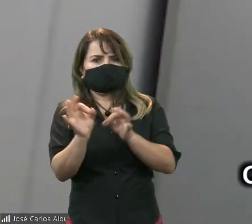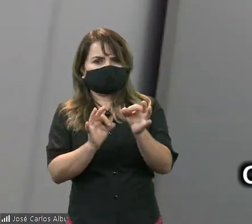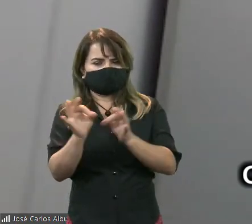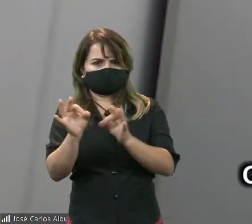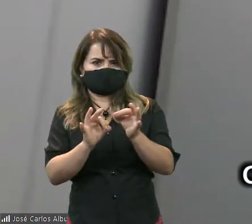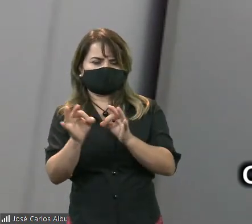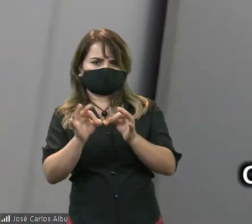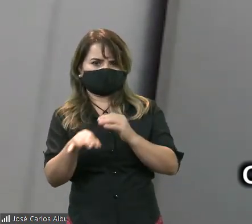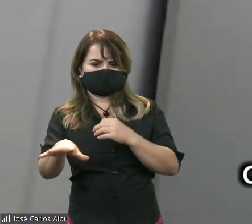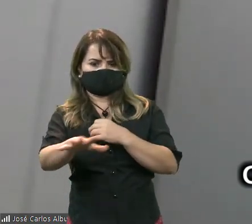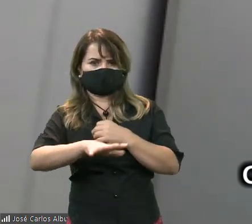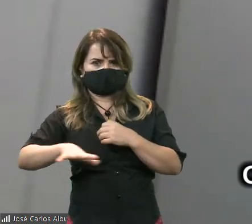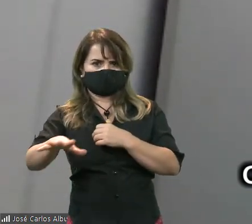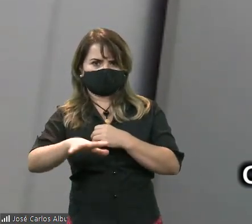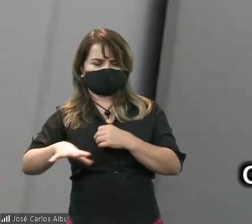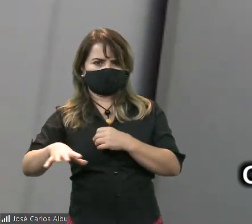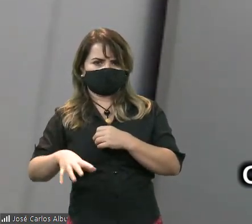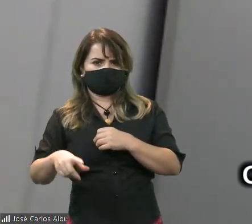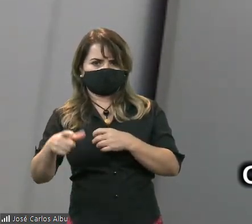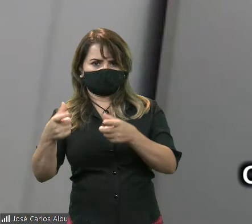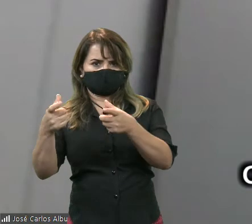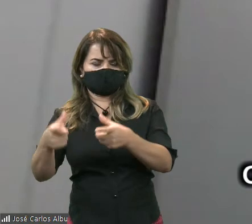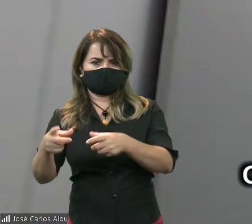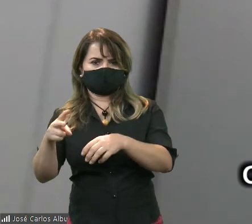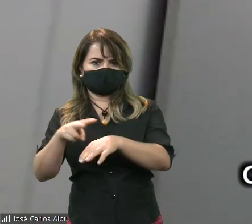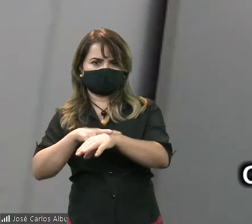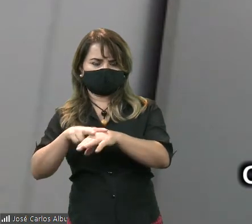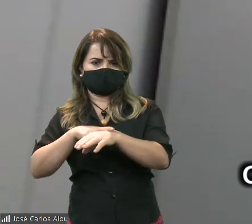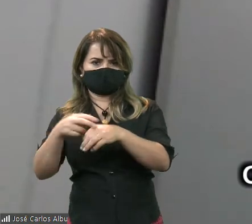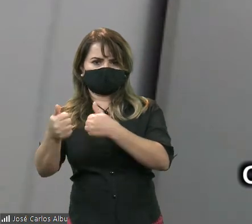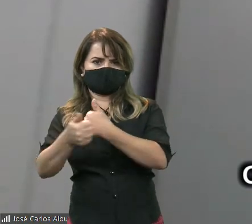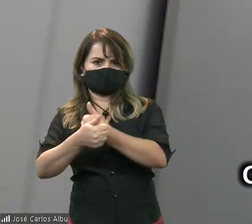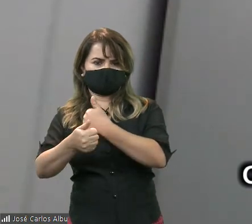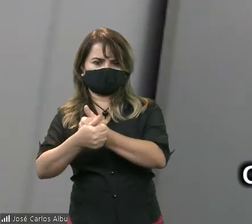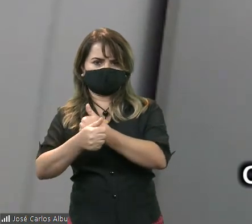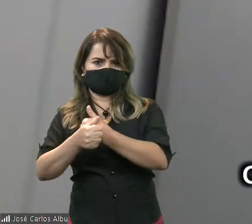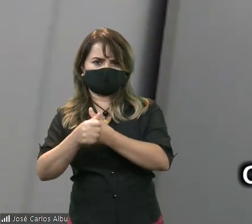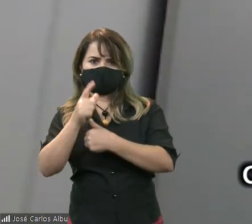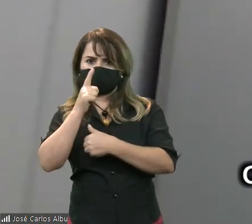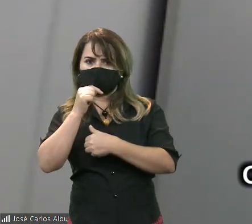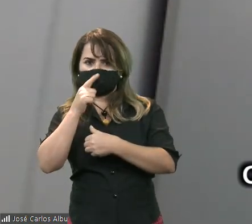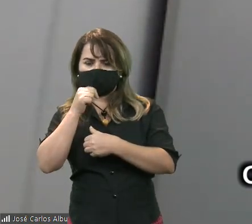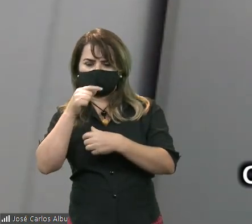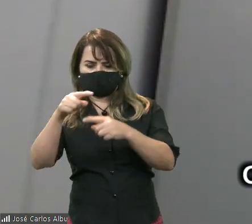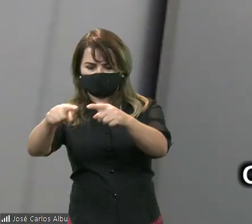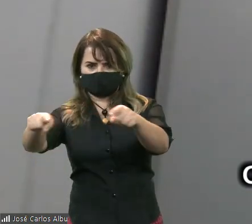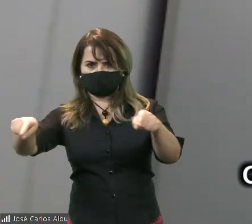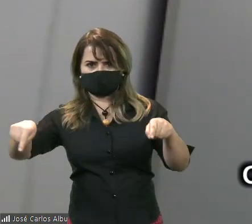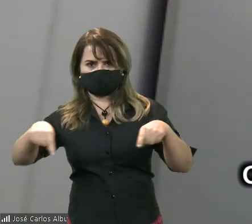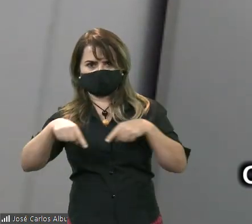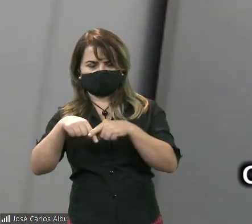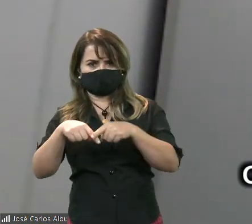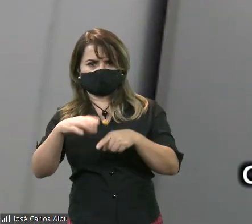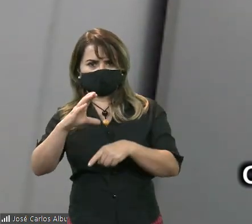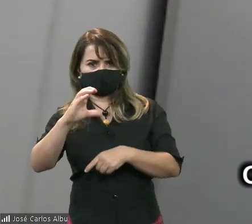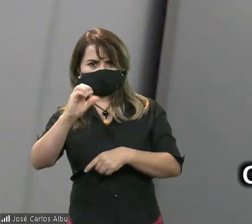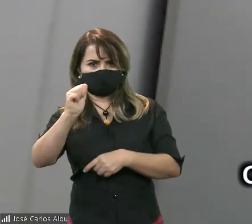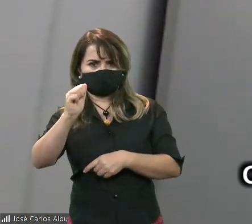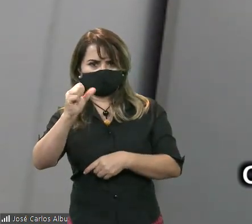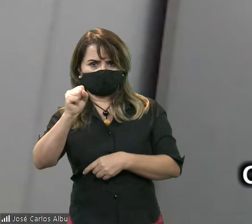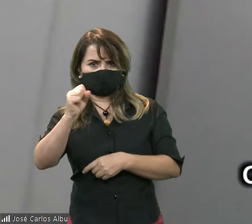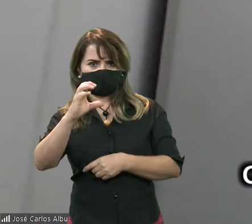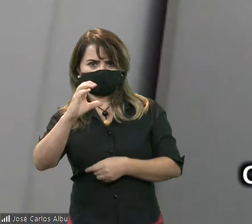formação daquela área verde ali na Represa Cascata e ainda não temos. Eu acredito que